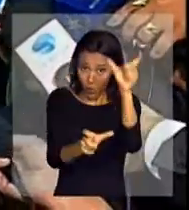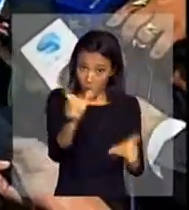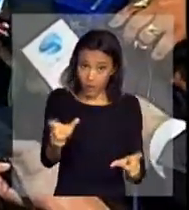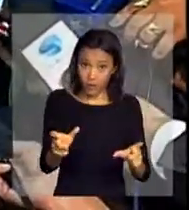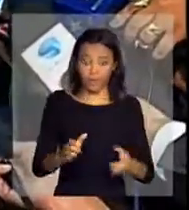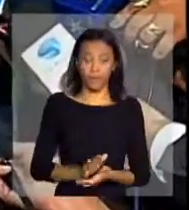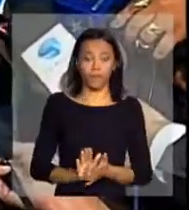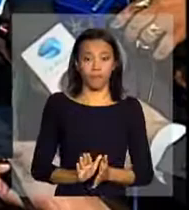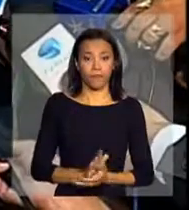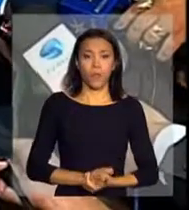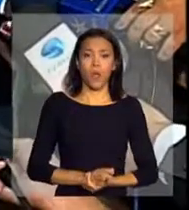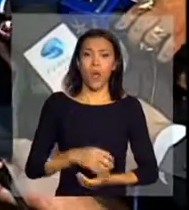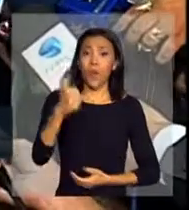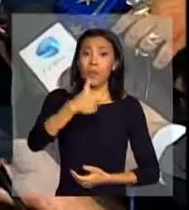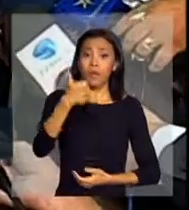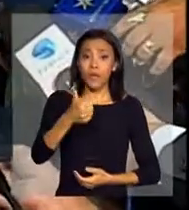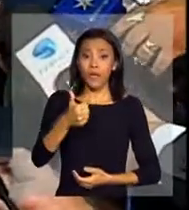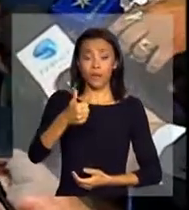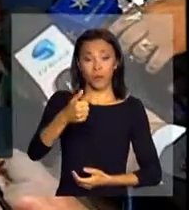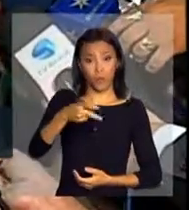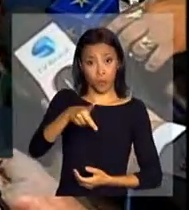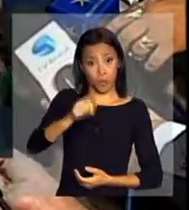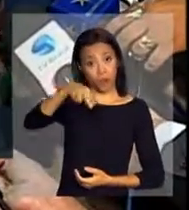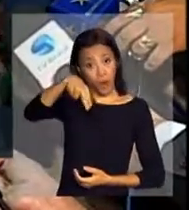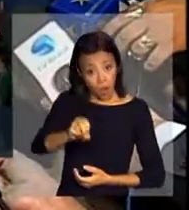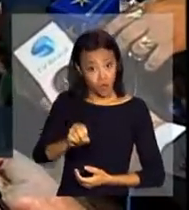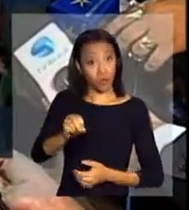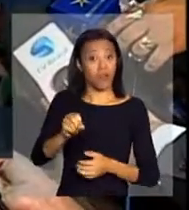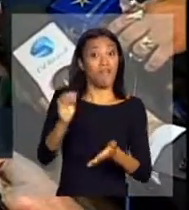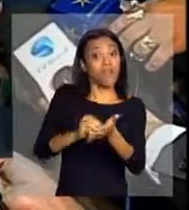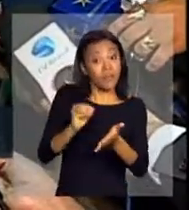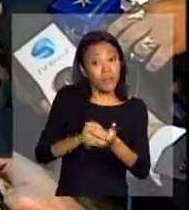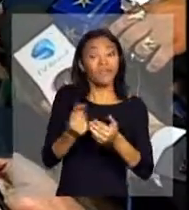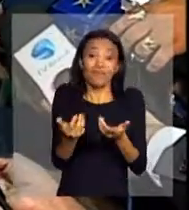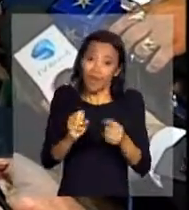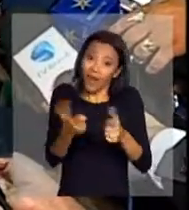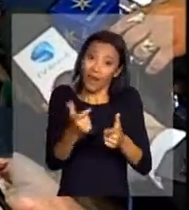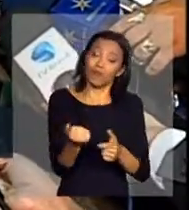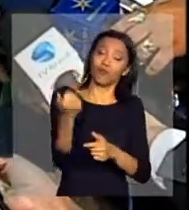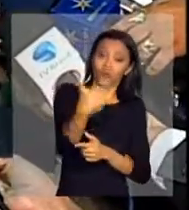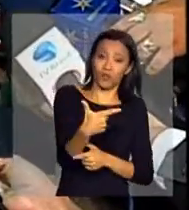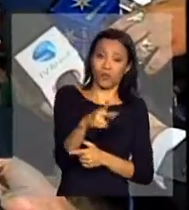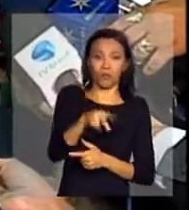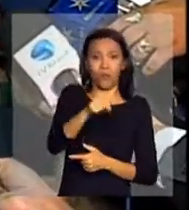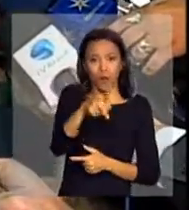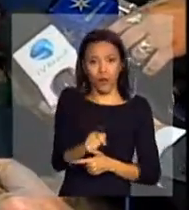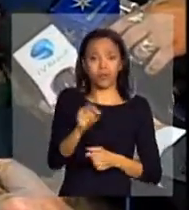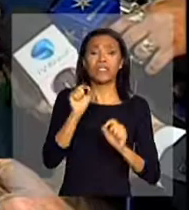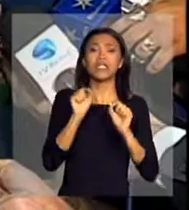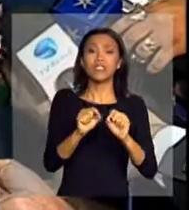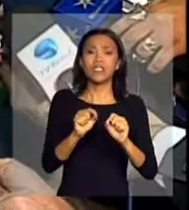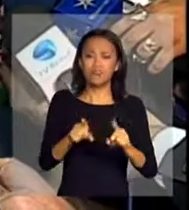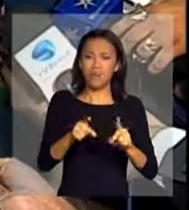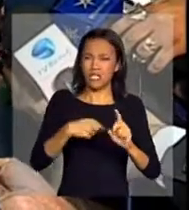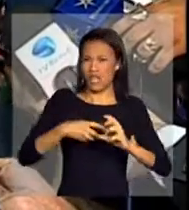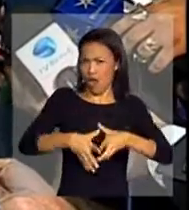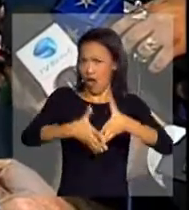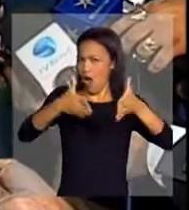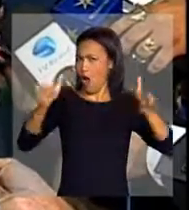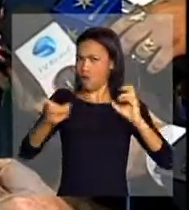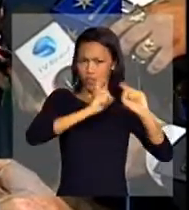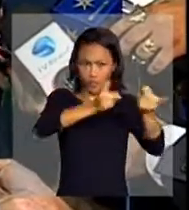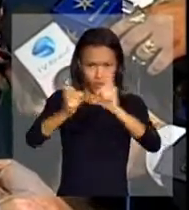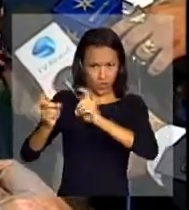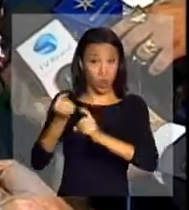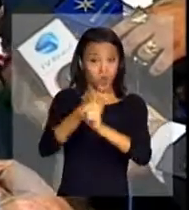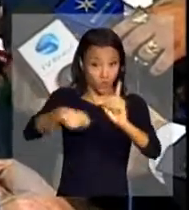exauriu o primeiro plano, era natural que nós elaborássemos o segundo plano. Isso foi feito através de um amplo debate com a sociedade